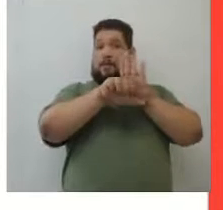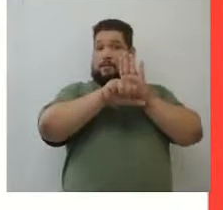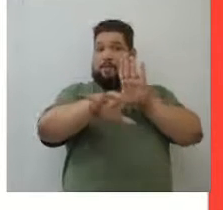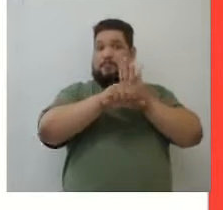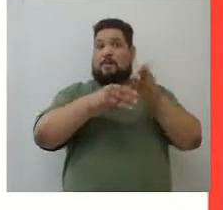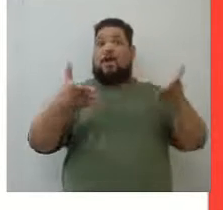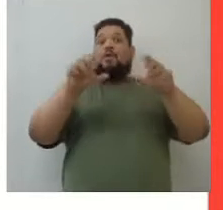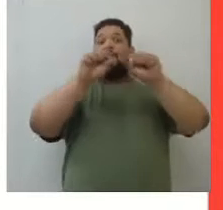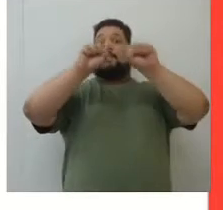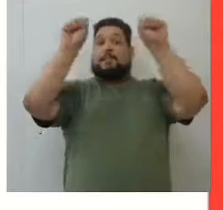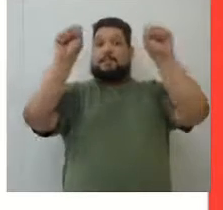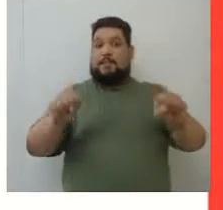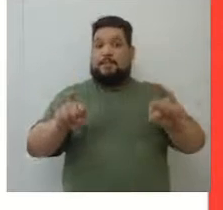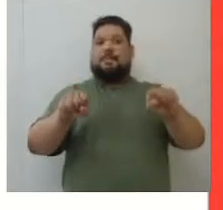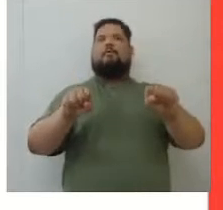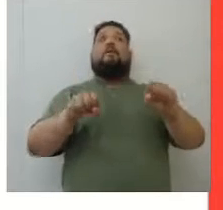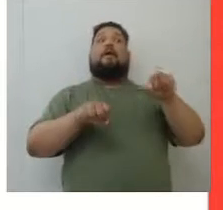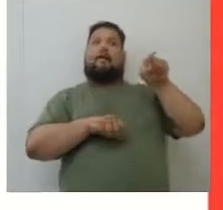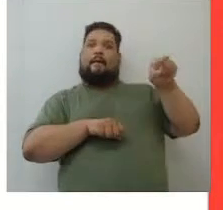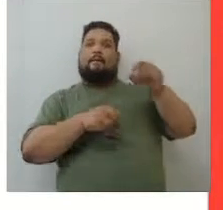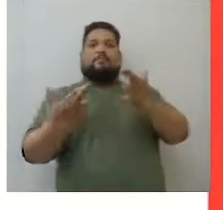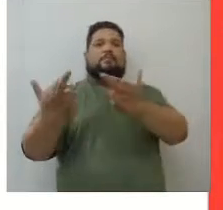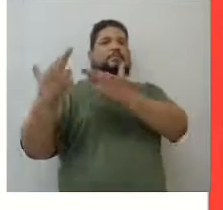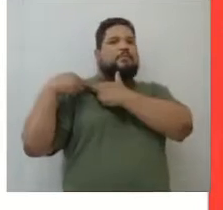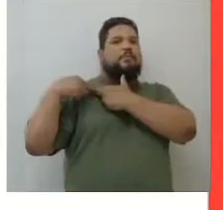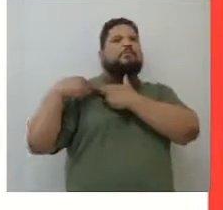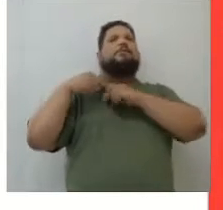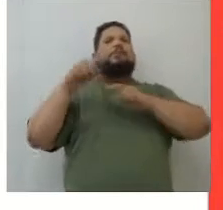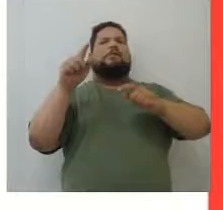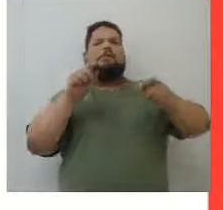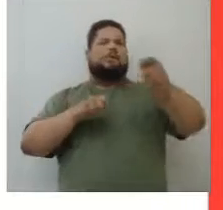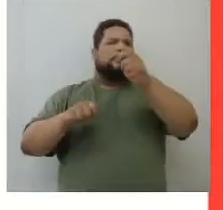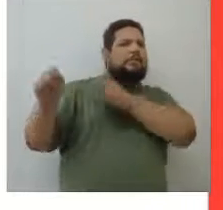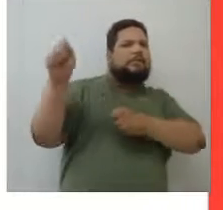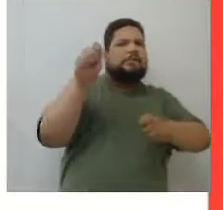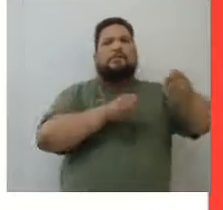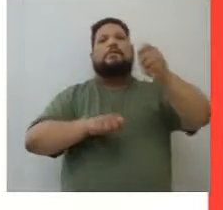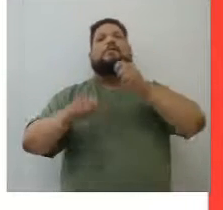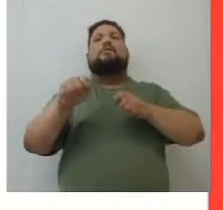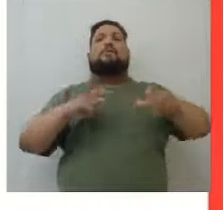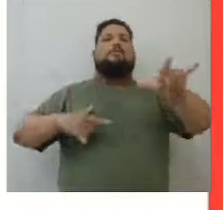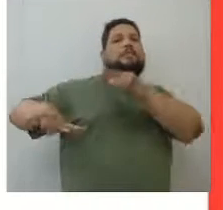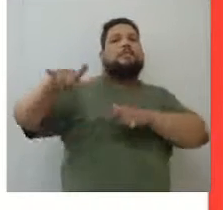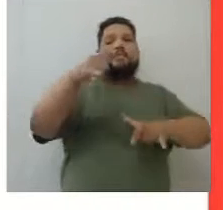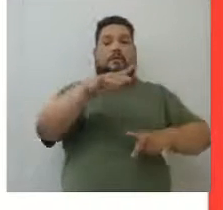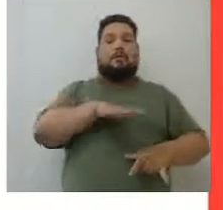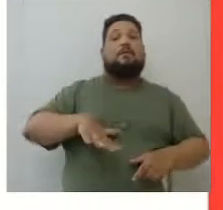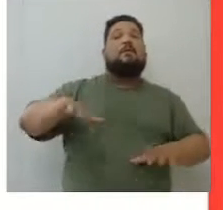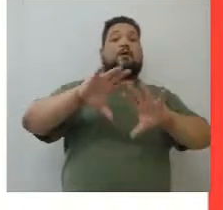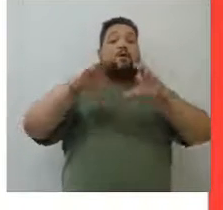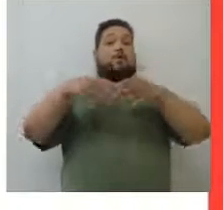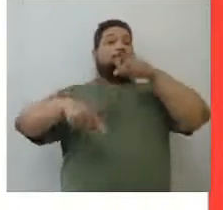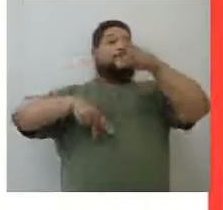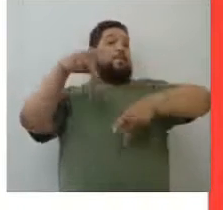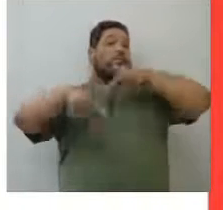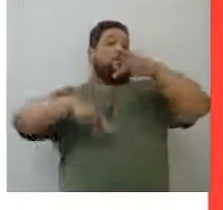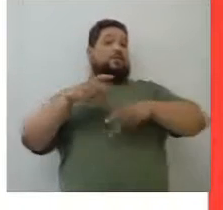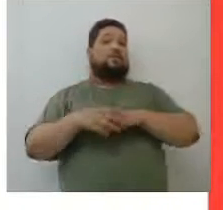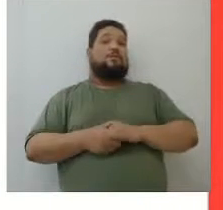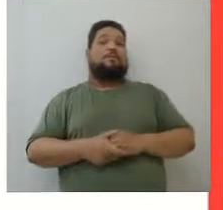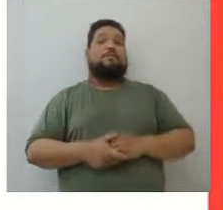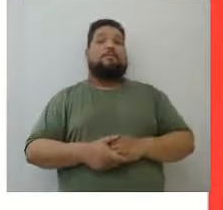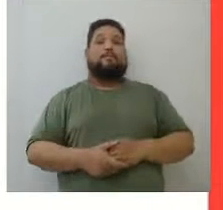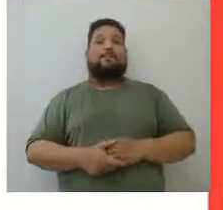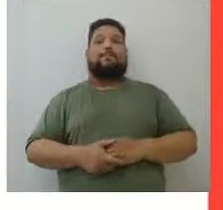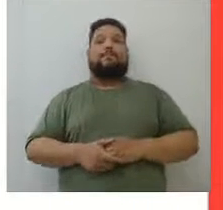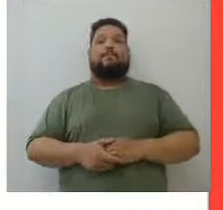atual, tá, gente? Então a grande mídia, ela consegue controlar mais a população. Ok, vamos lá, vamos continuar.